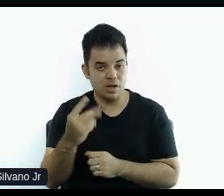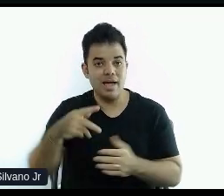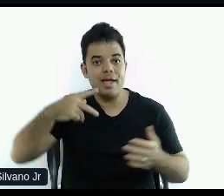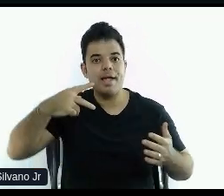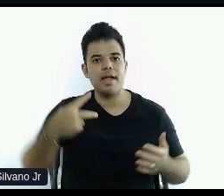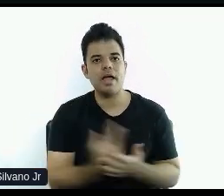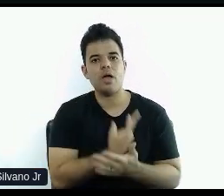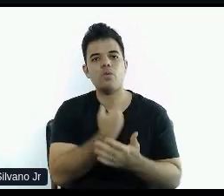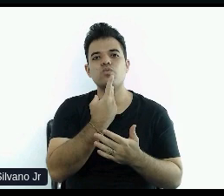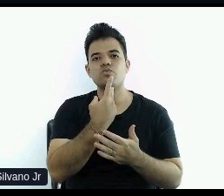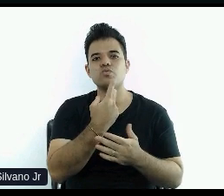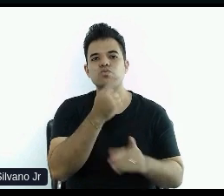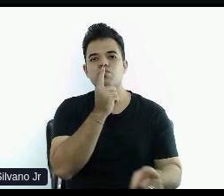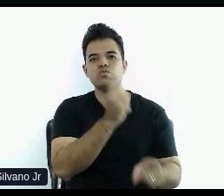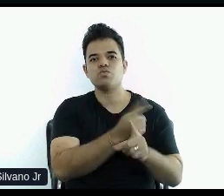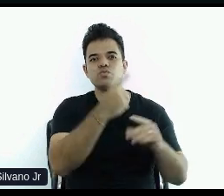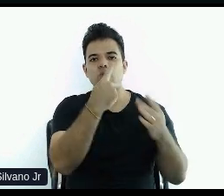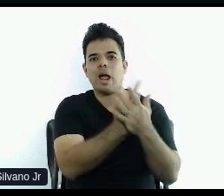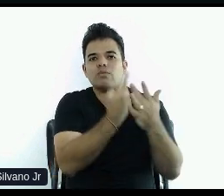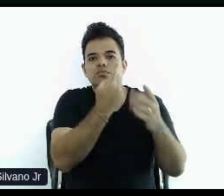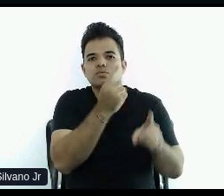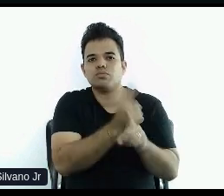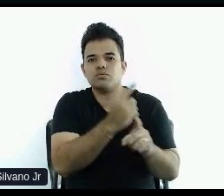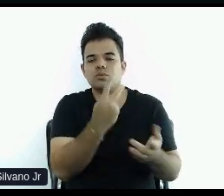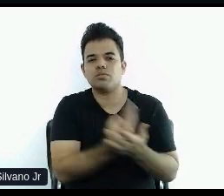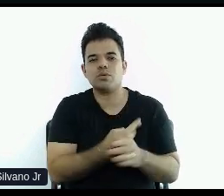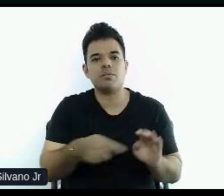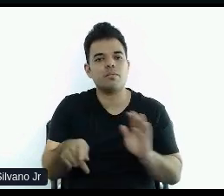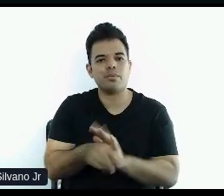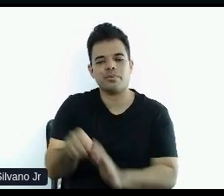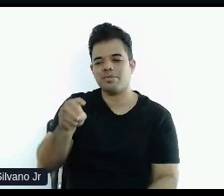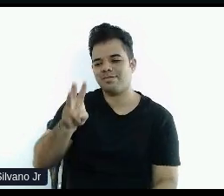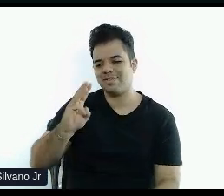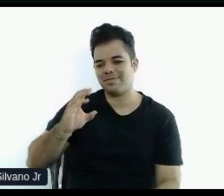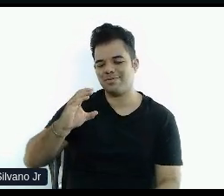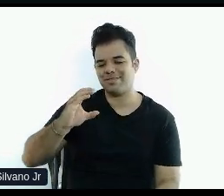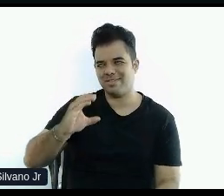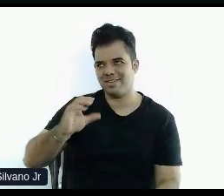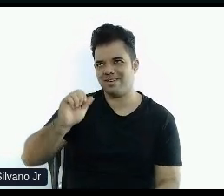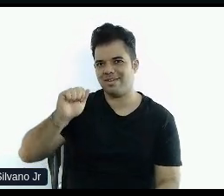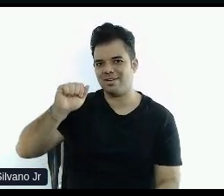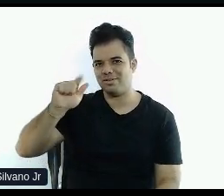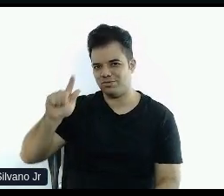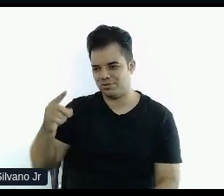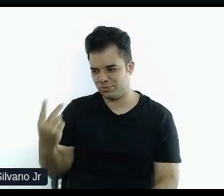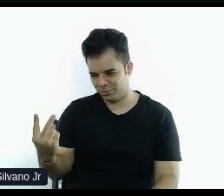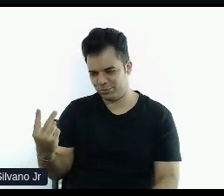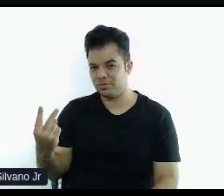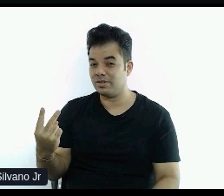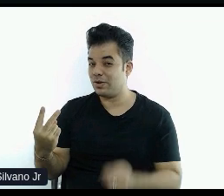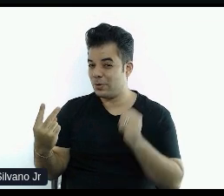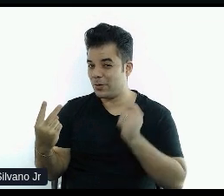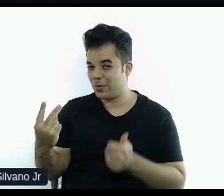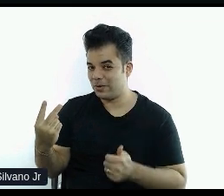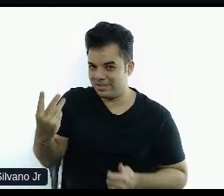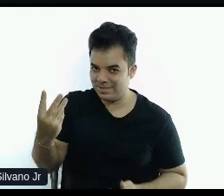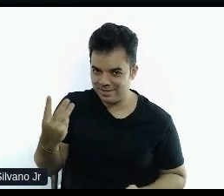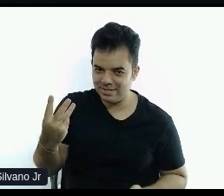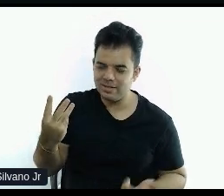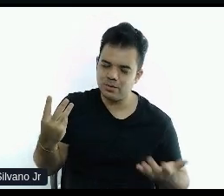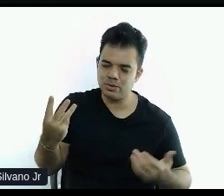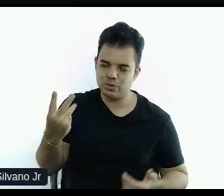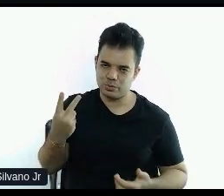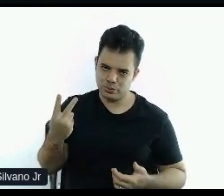conformidade considerando a WCAG 2, na versão 2. A gente já está quase entrando na 3. Então, isso é